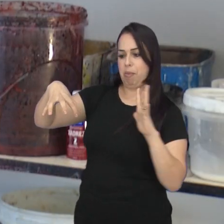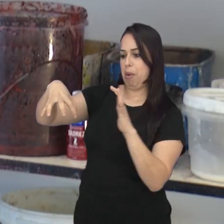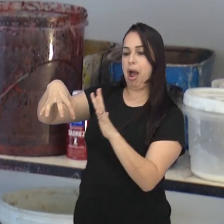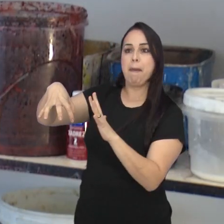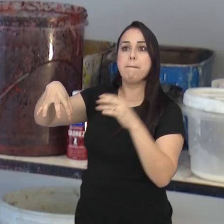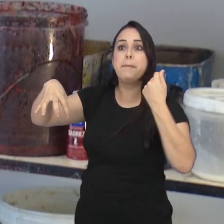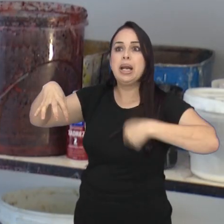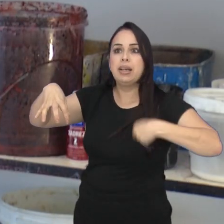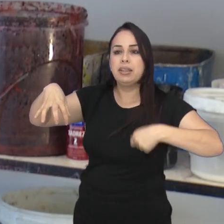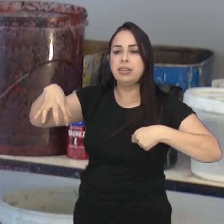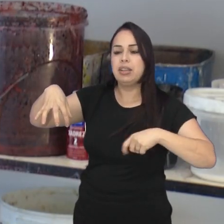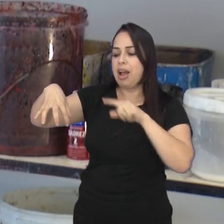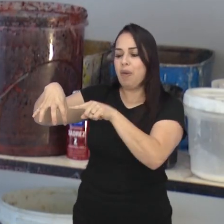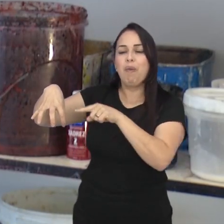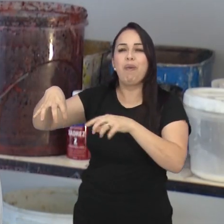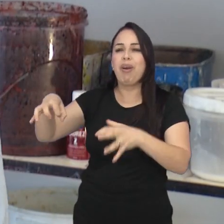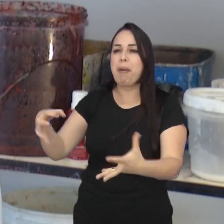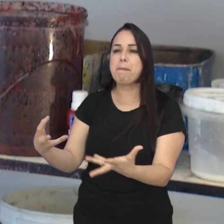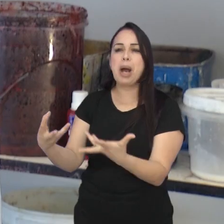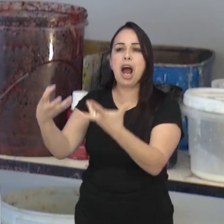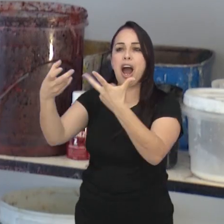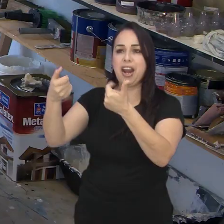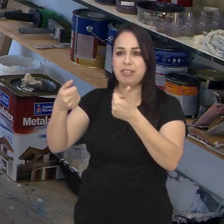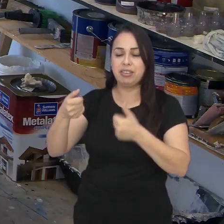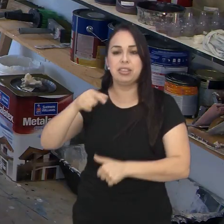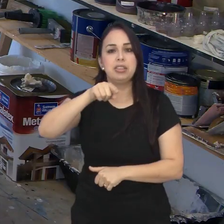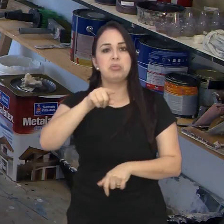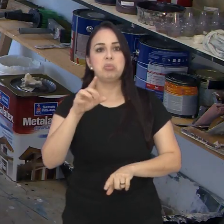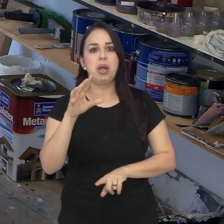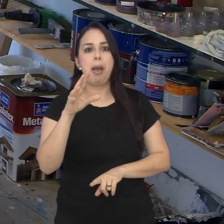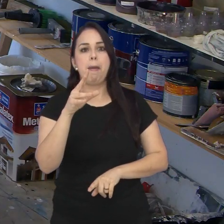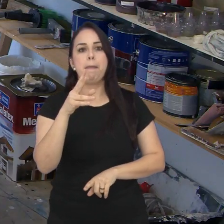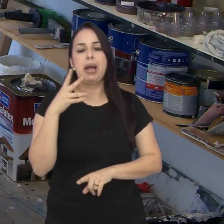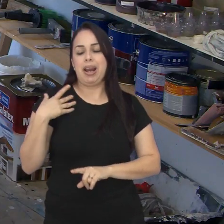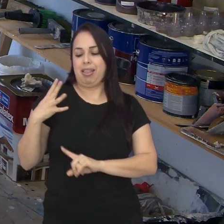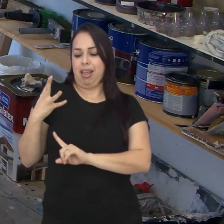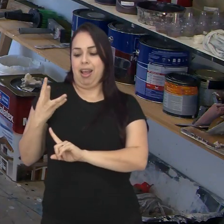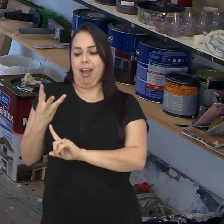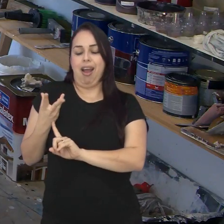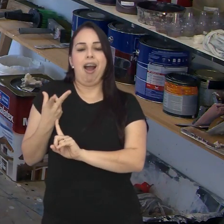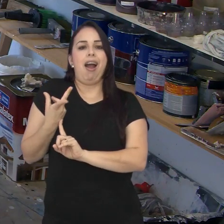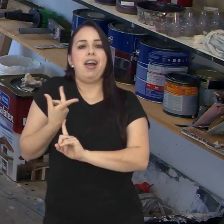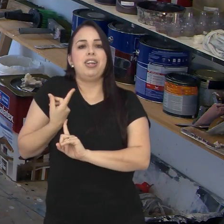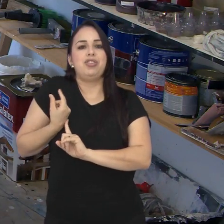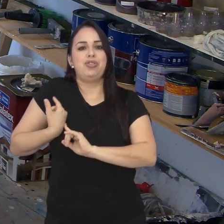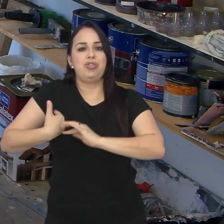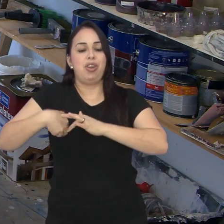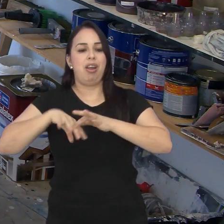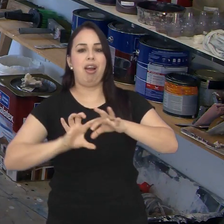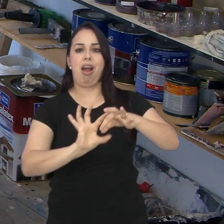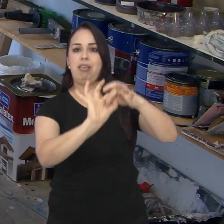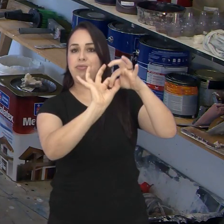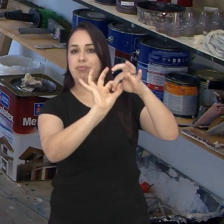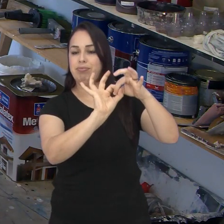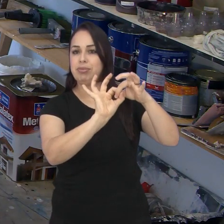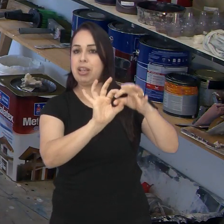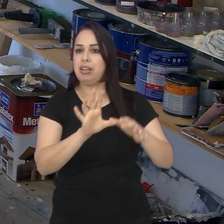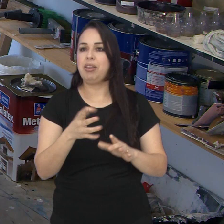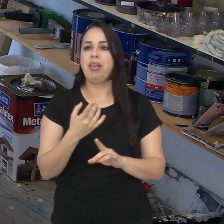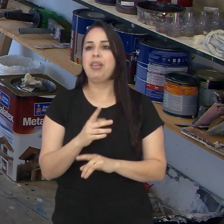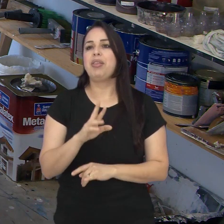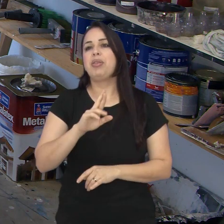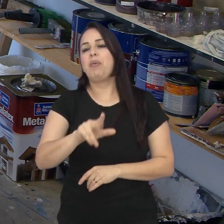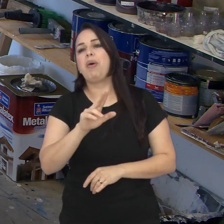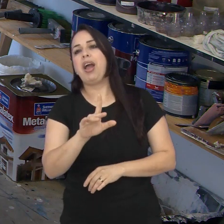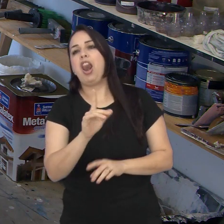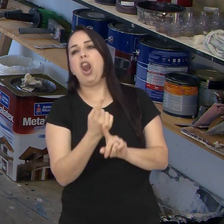porque é um lugar muito legal. É deixar a arte mais próxima, né? Sim, exatamente. Não é aquela coisa distante, né?